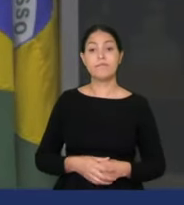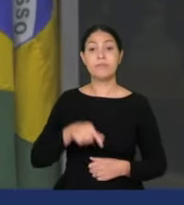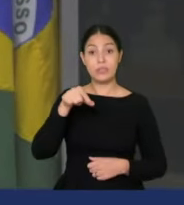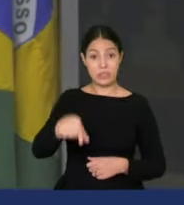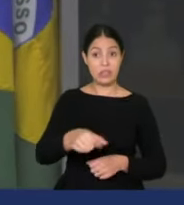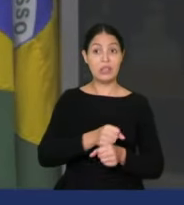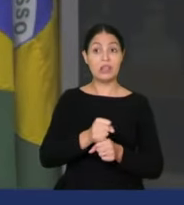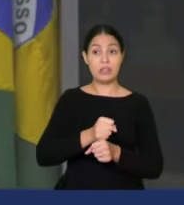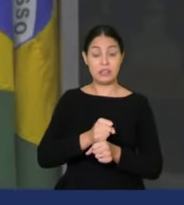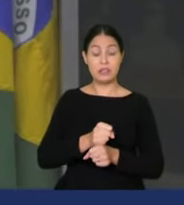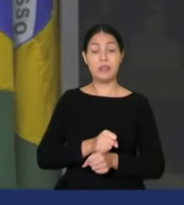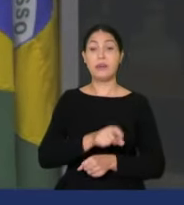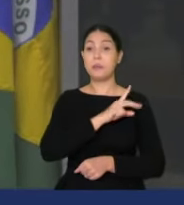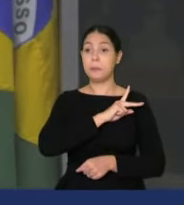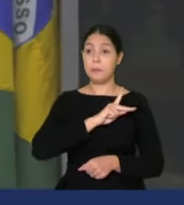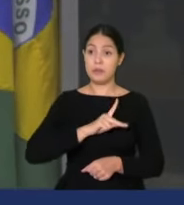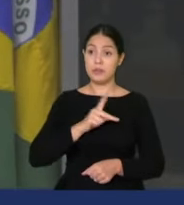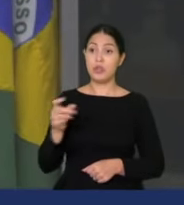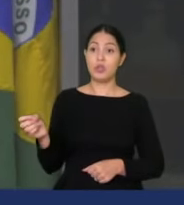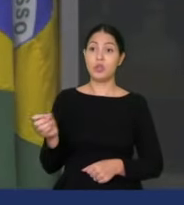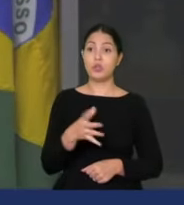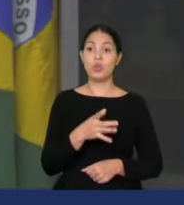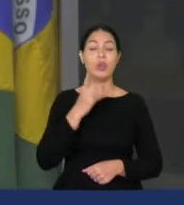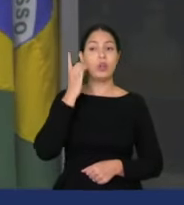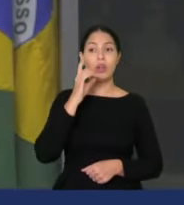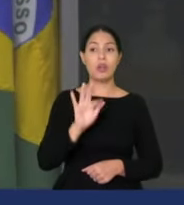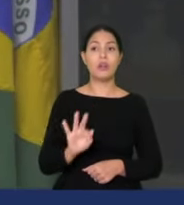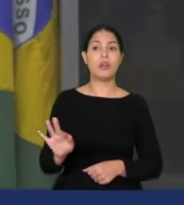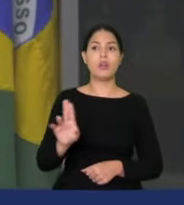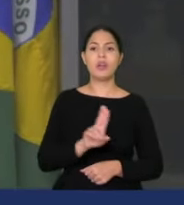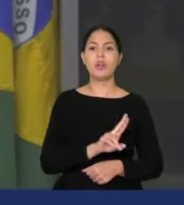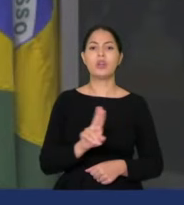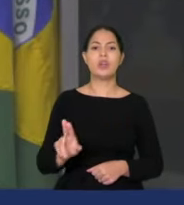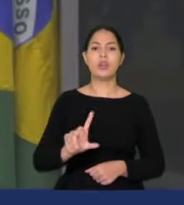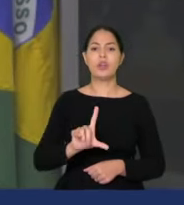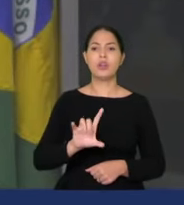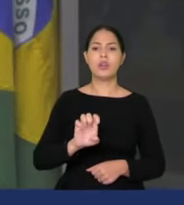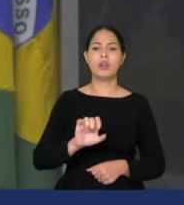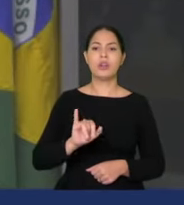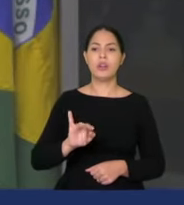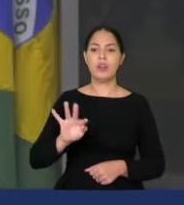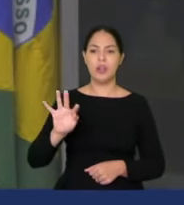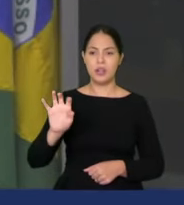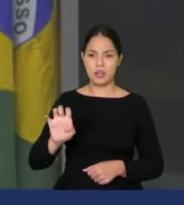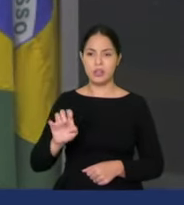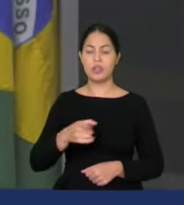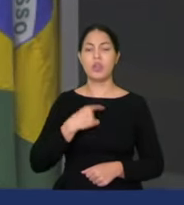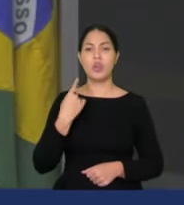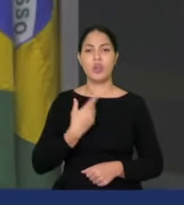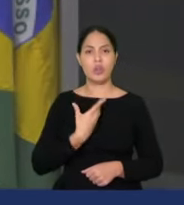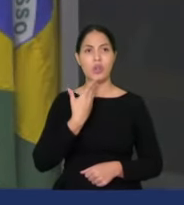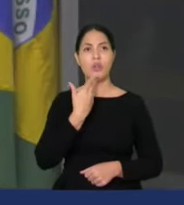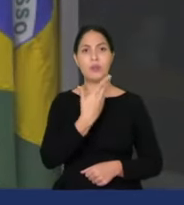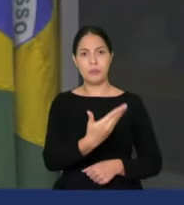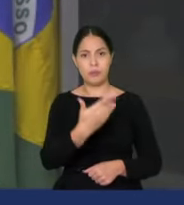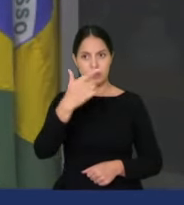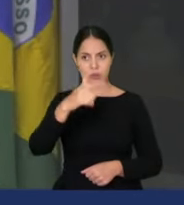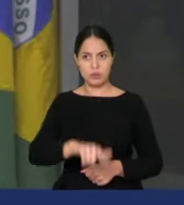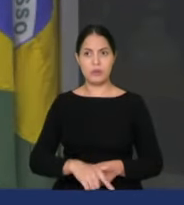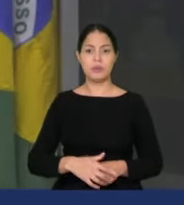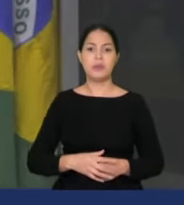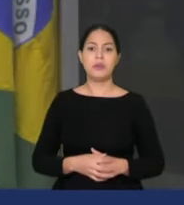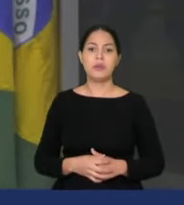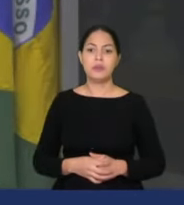novo presidente, nosso amigo deputado federal Sidney Leite, fizemos uma convocação, mas a